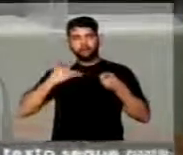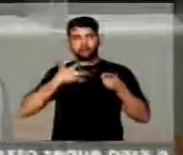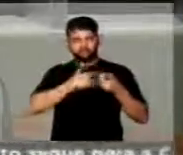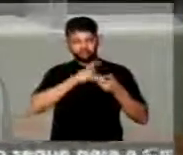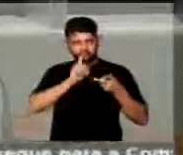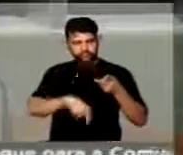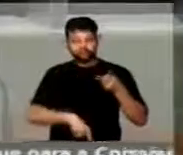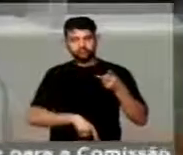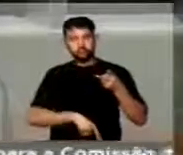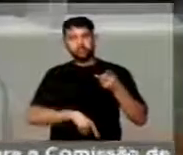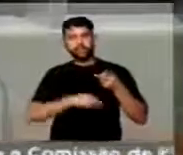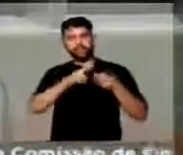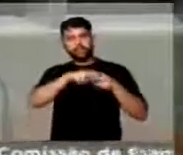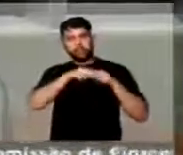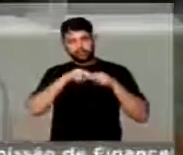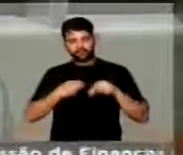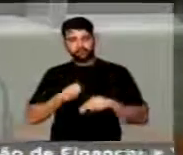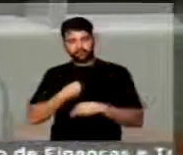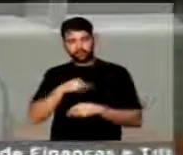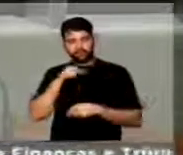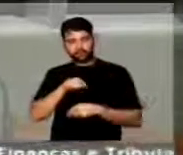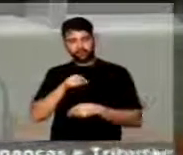saúde,